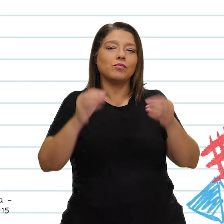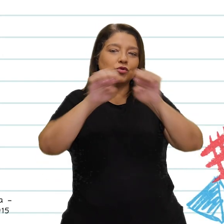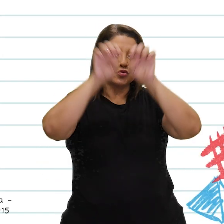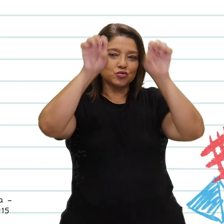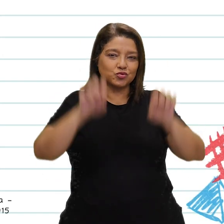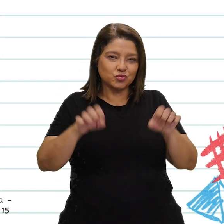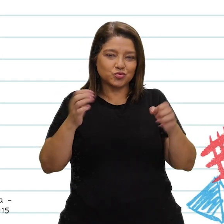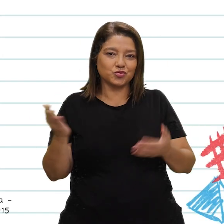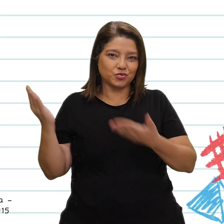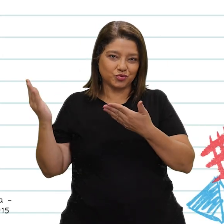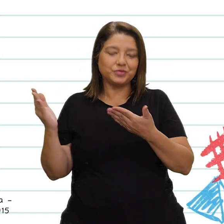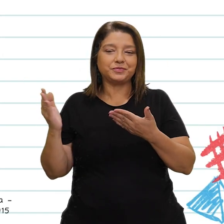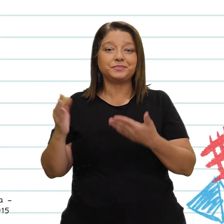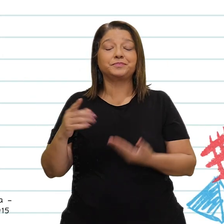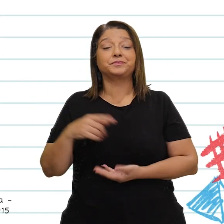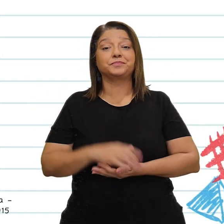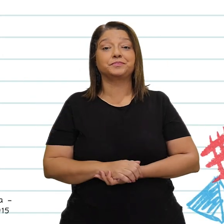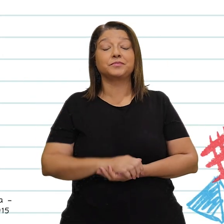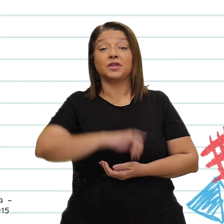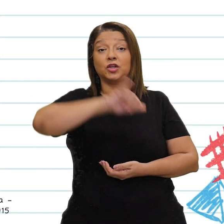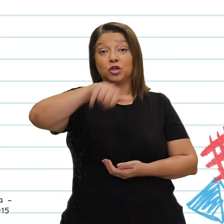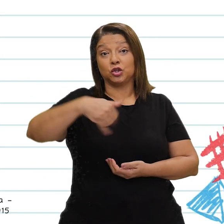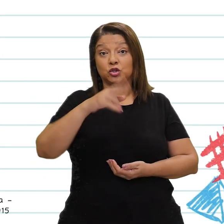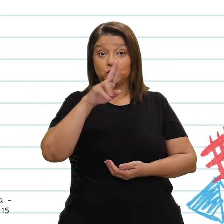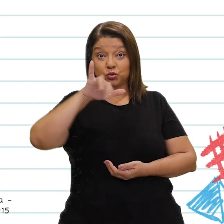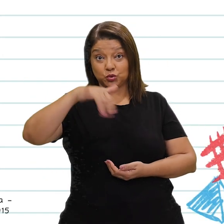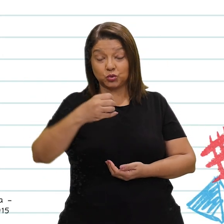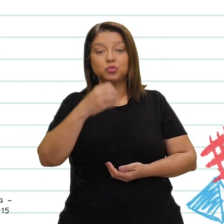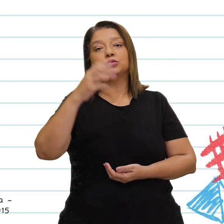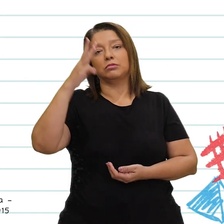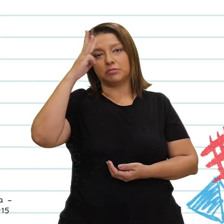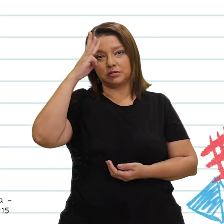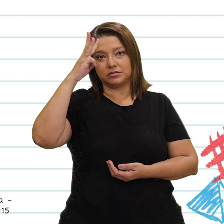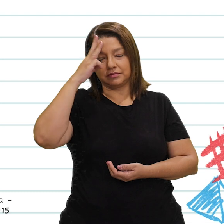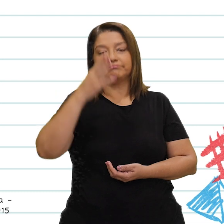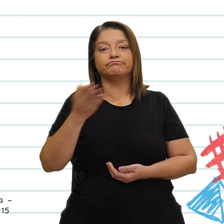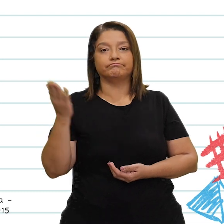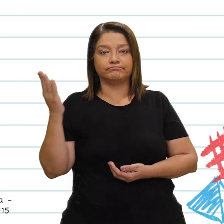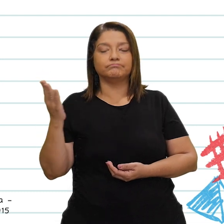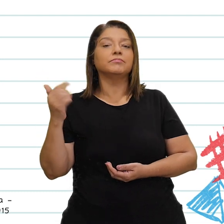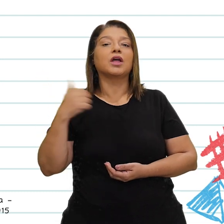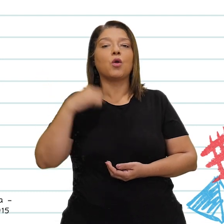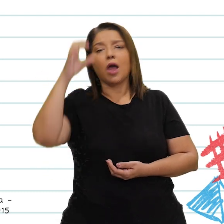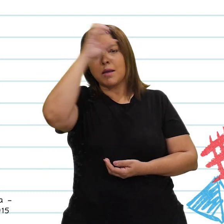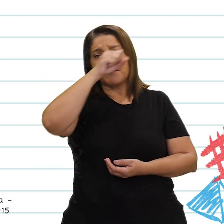de um Banana 9. Junho, sexta-feira. Se tem uma coisa que